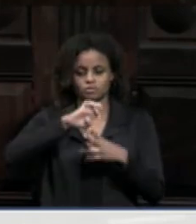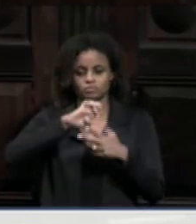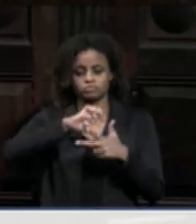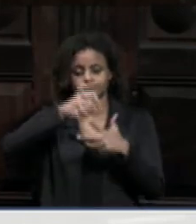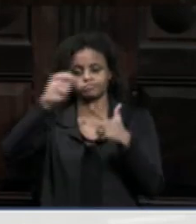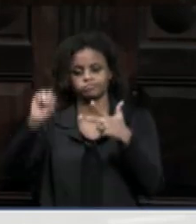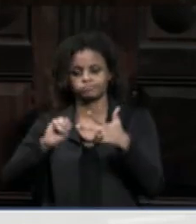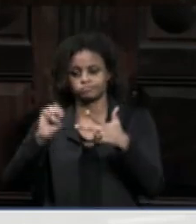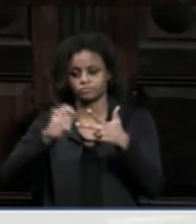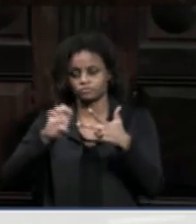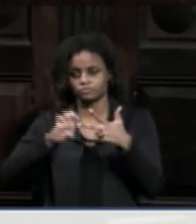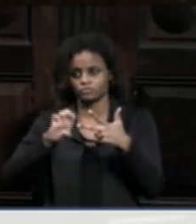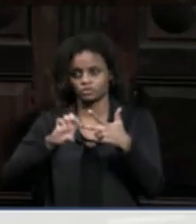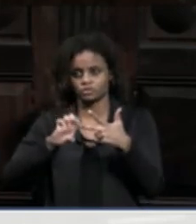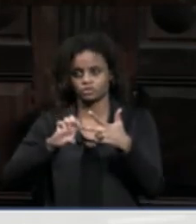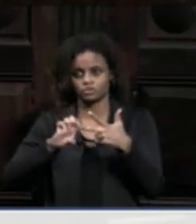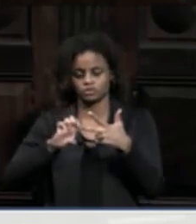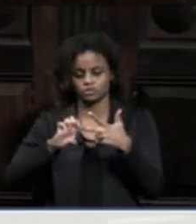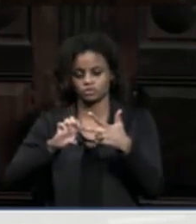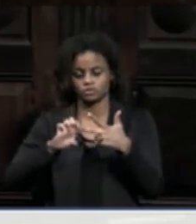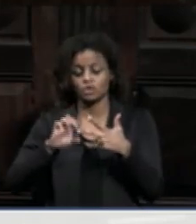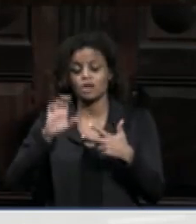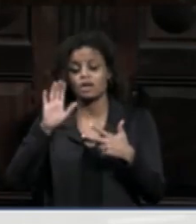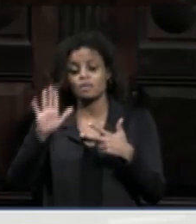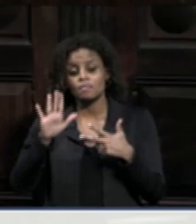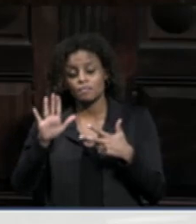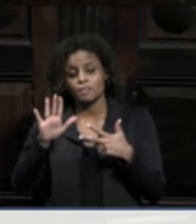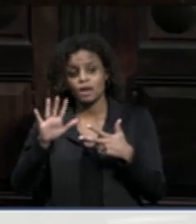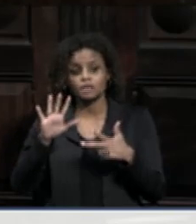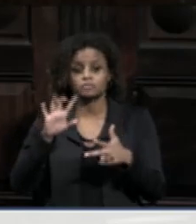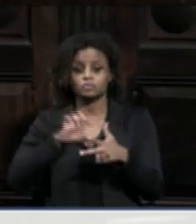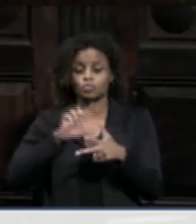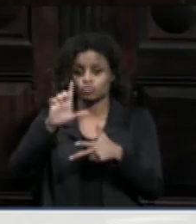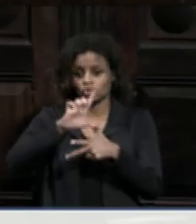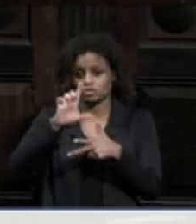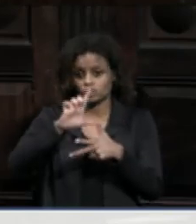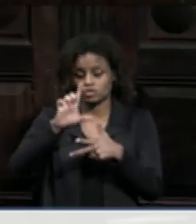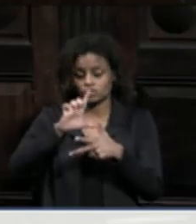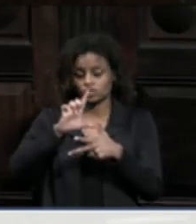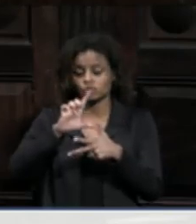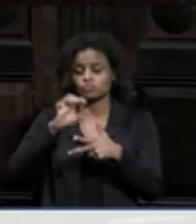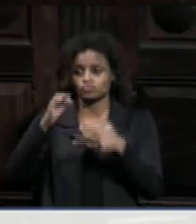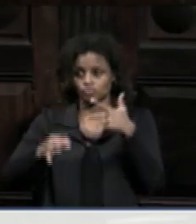enquanto as alíquotas patronais dos outros poderes